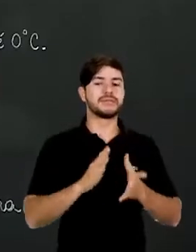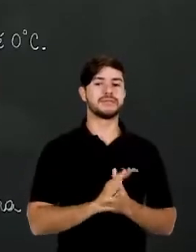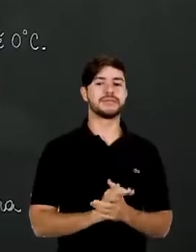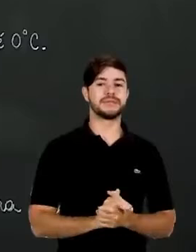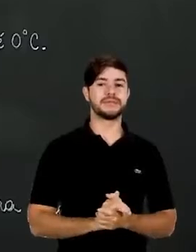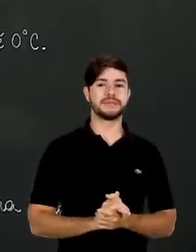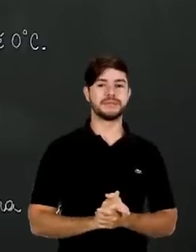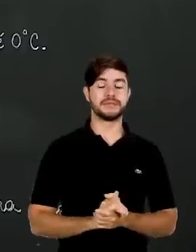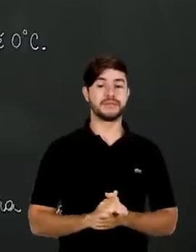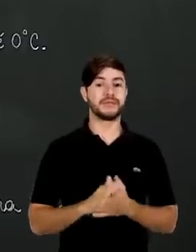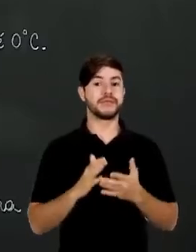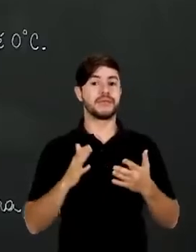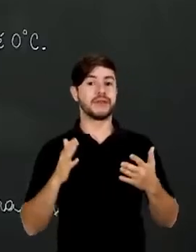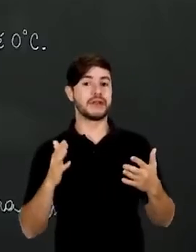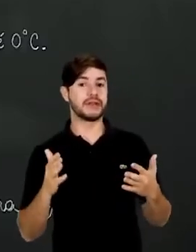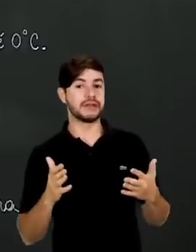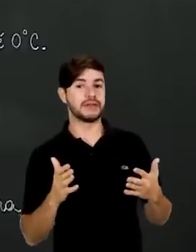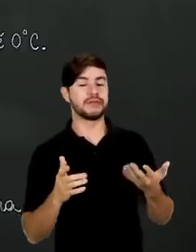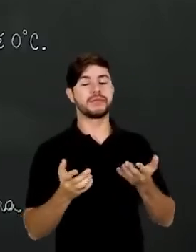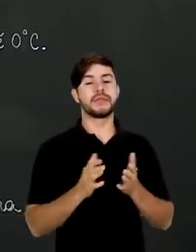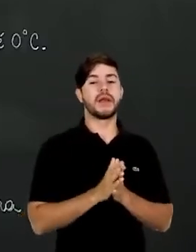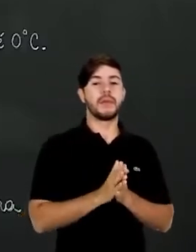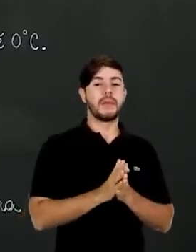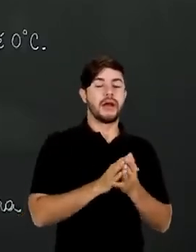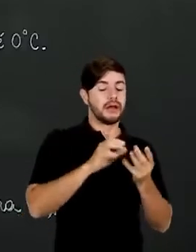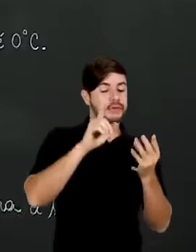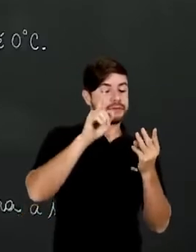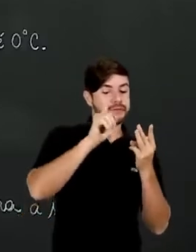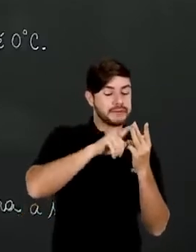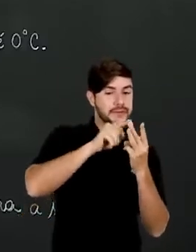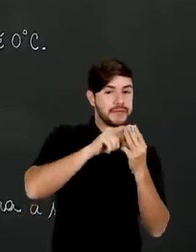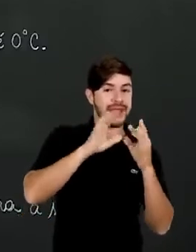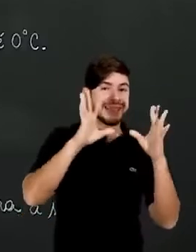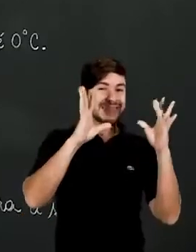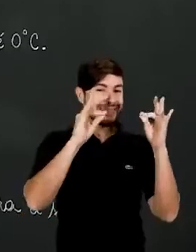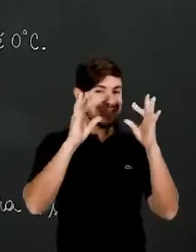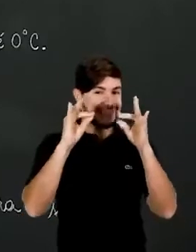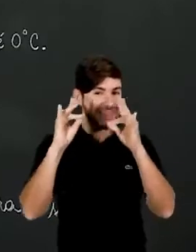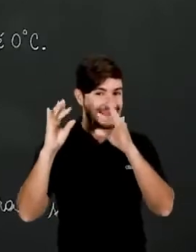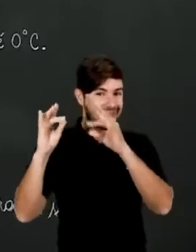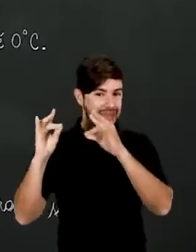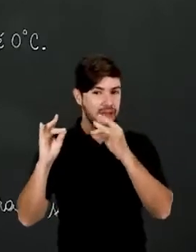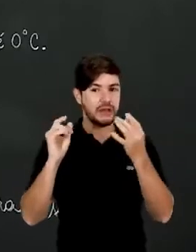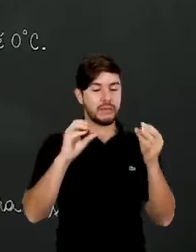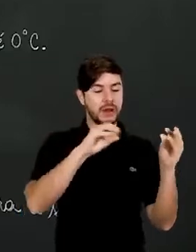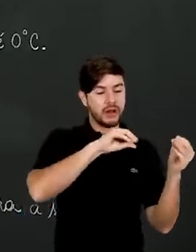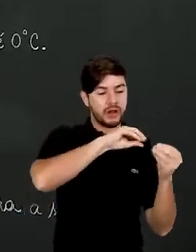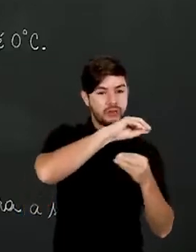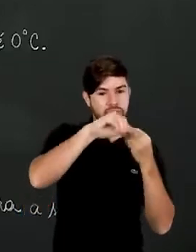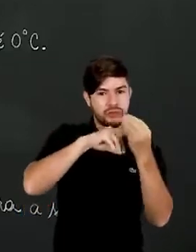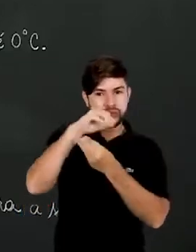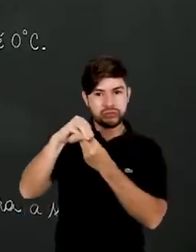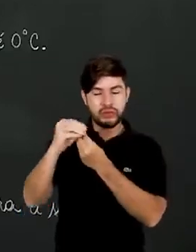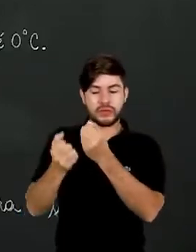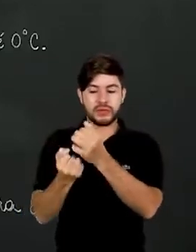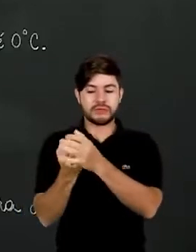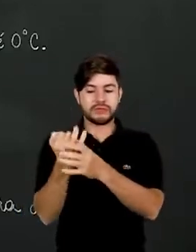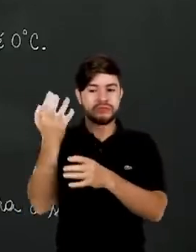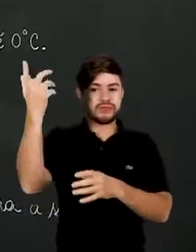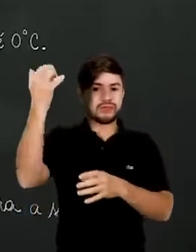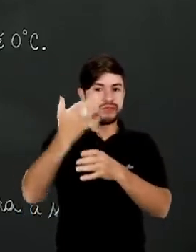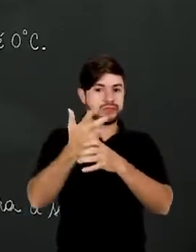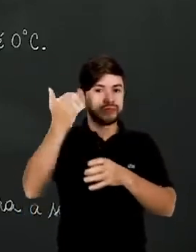diferente. Do estado líquido para o estado gasoso, eu já tenho, então, a